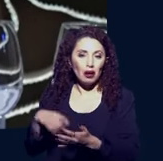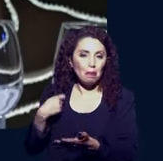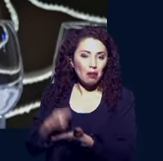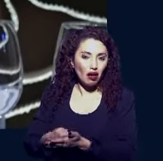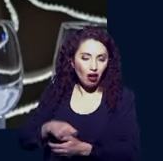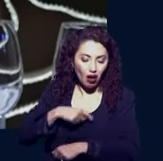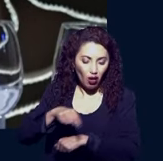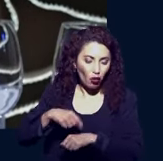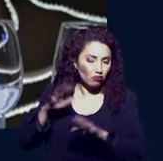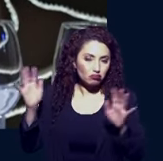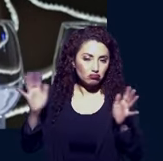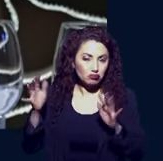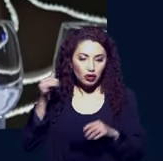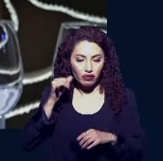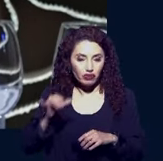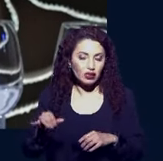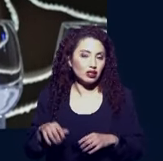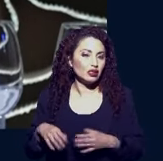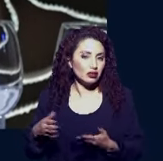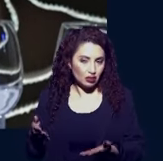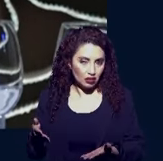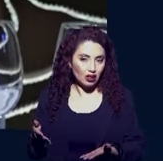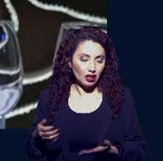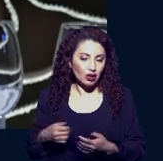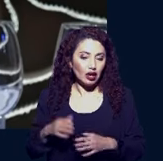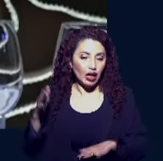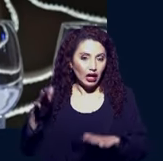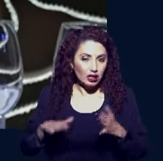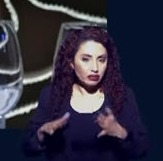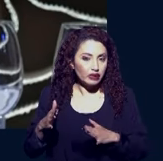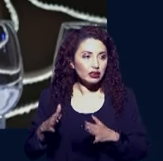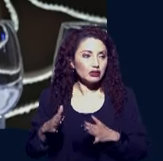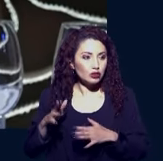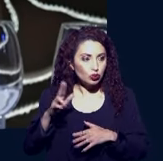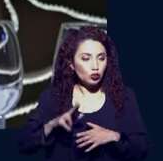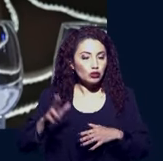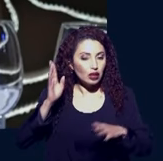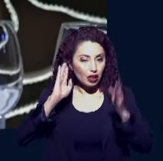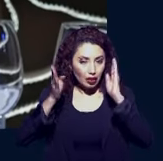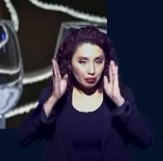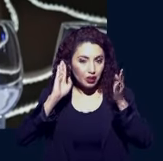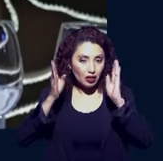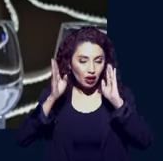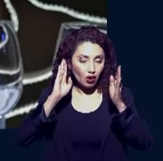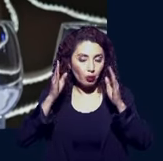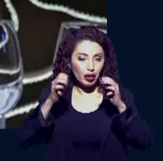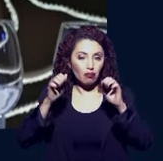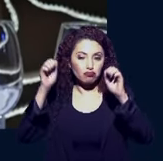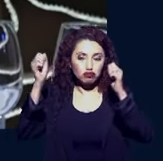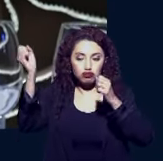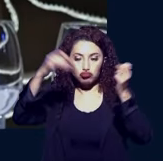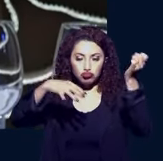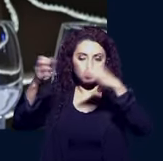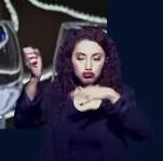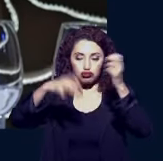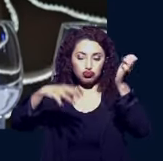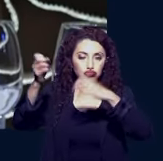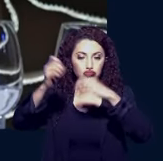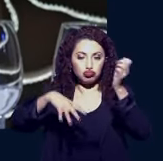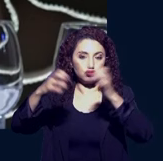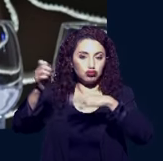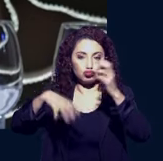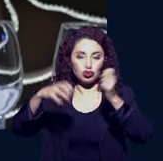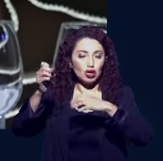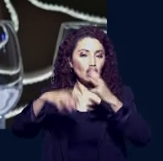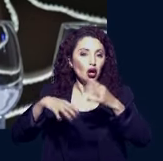com a nossa Nossa Frota servindo de armazém que muito tempo a gente tem aí os caminhões servindo de armazéns onde tem trem o